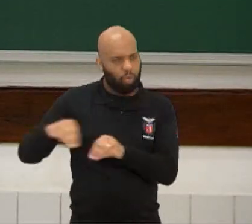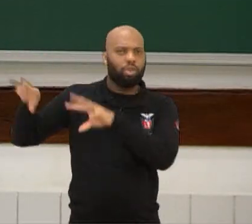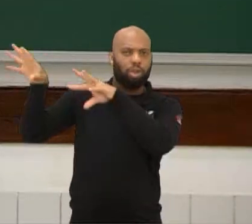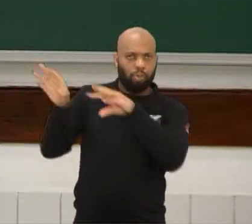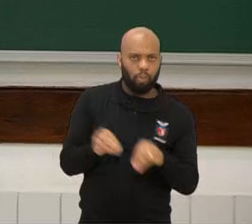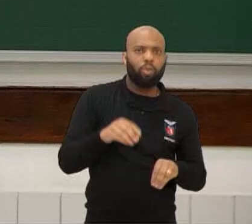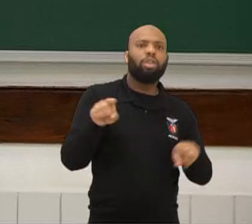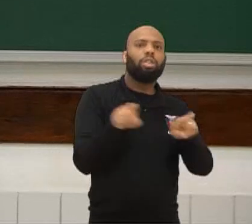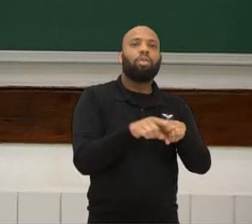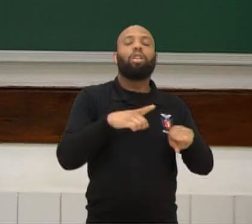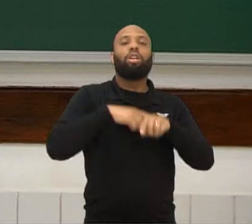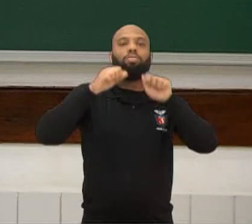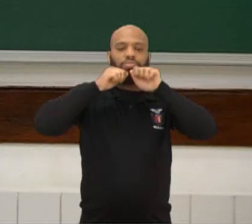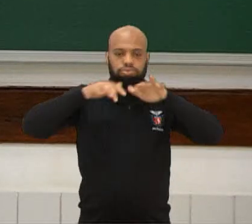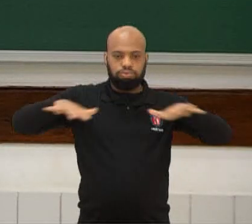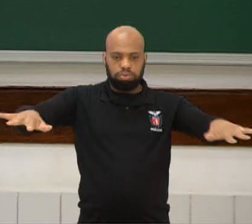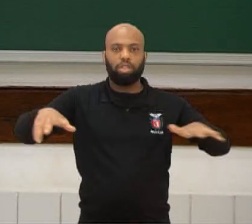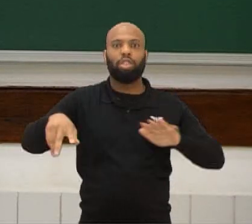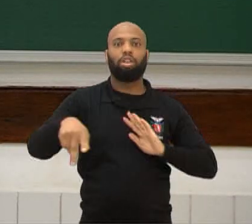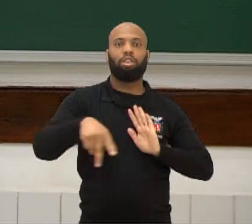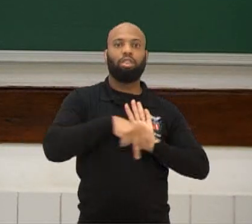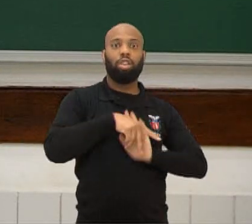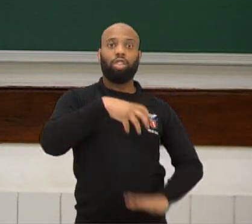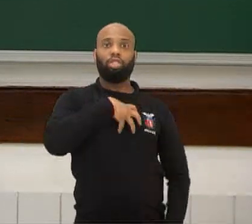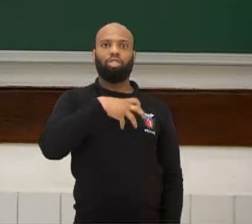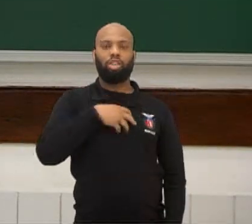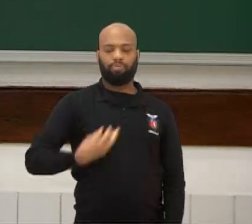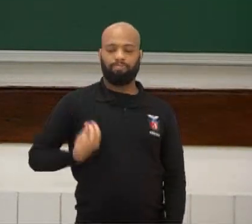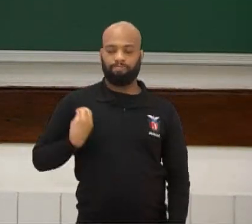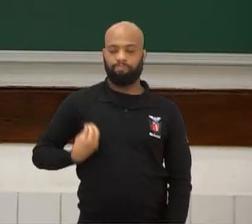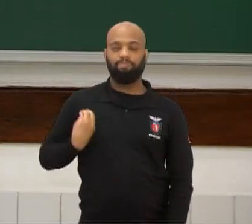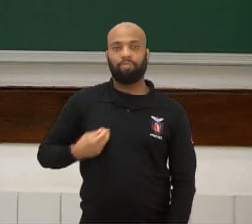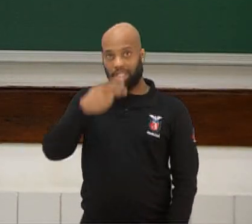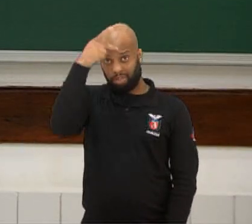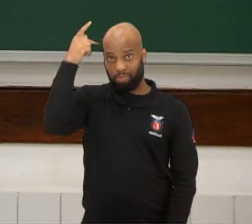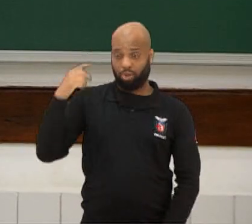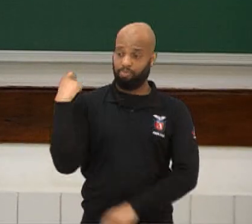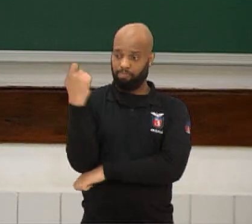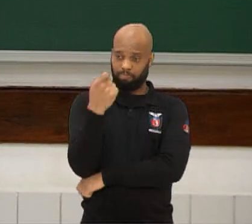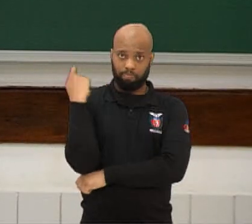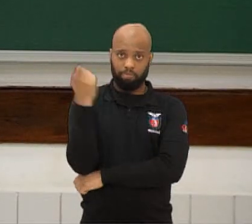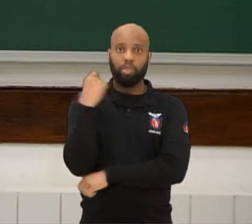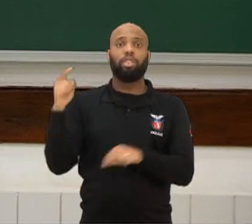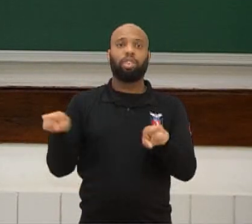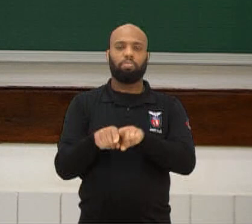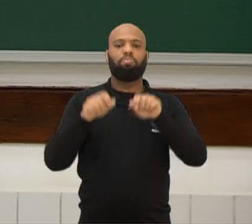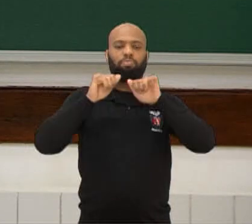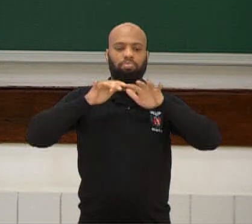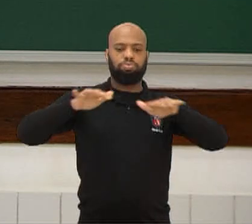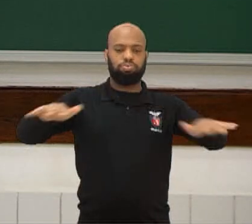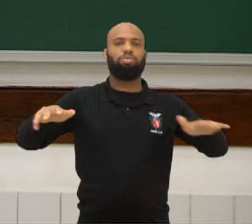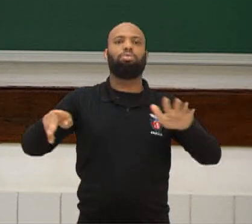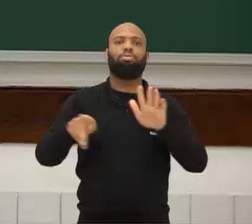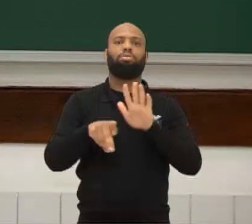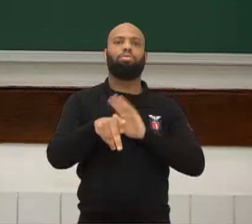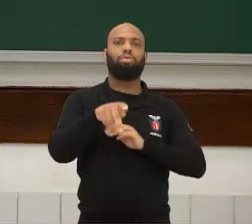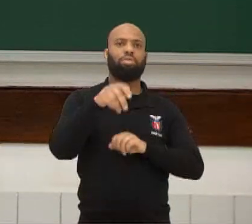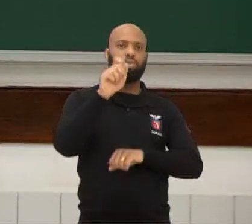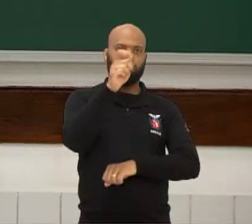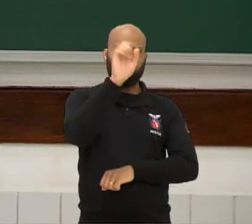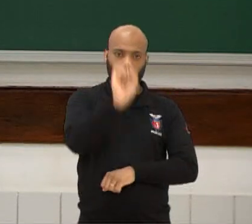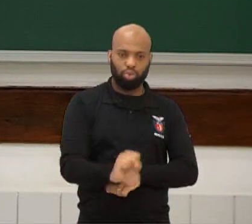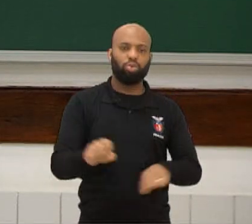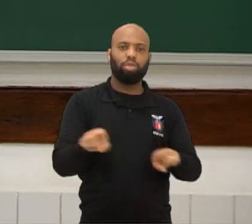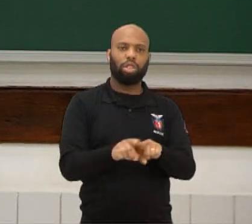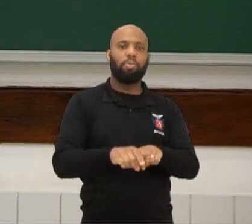essa difusão cultural do modo de viver do gaúcho espalhada pelos outros estados da região sul a partir dos